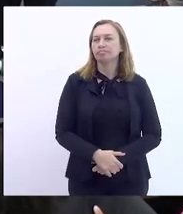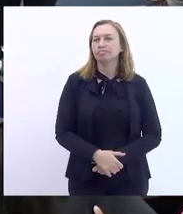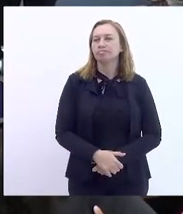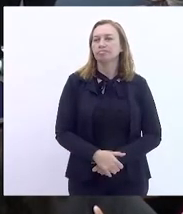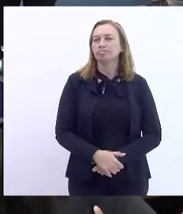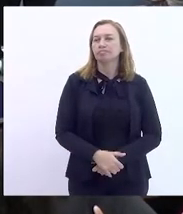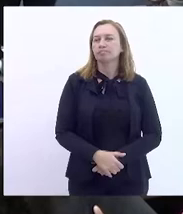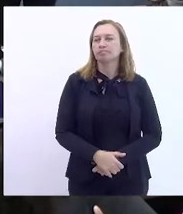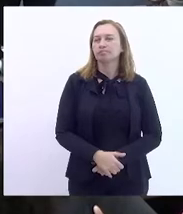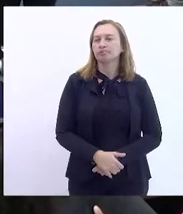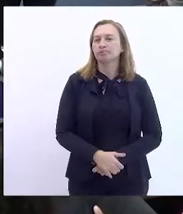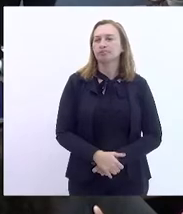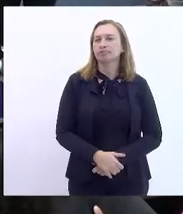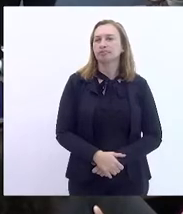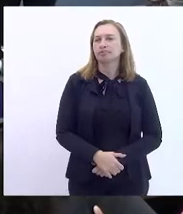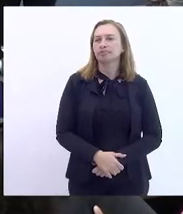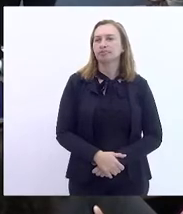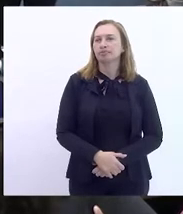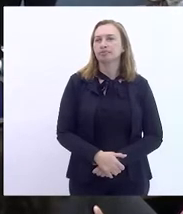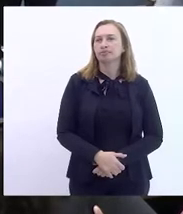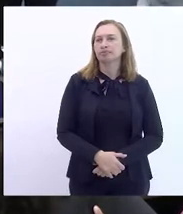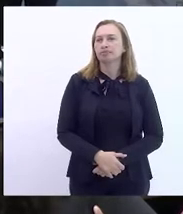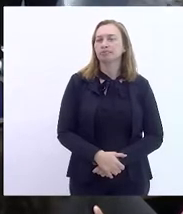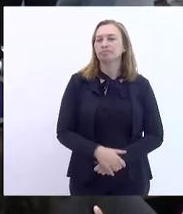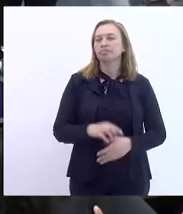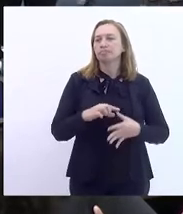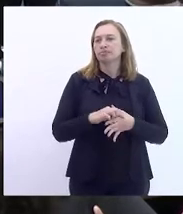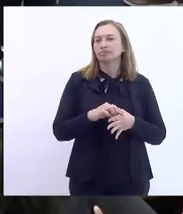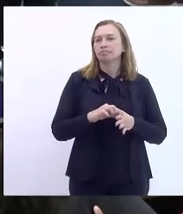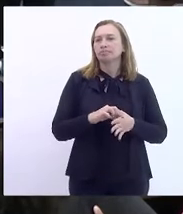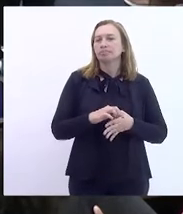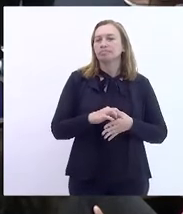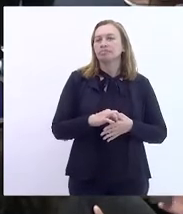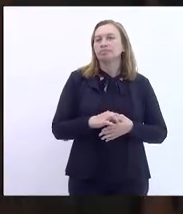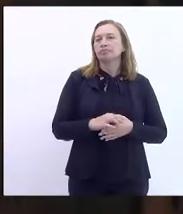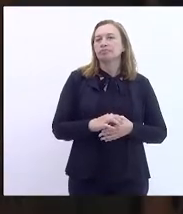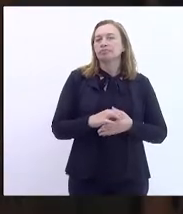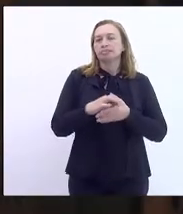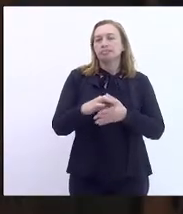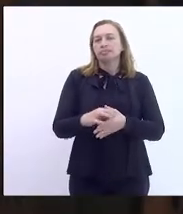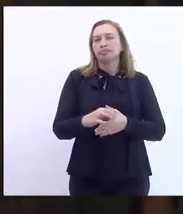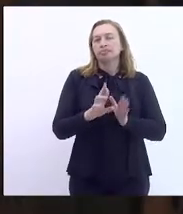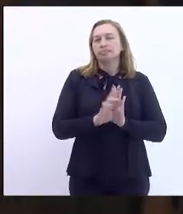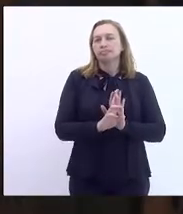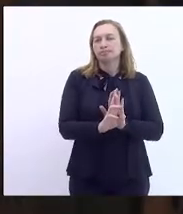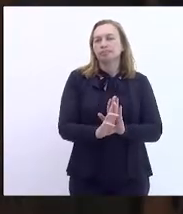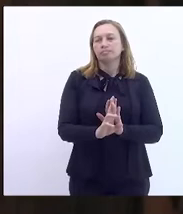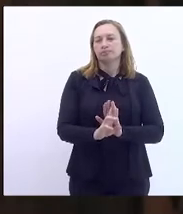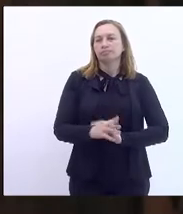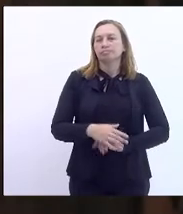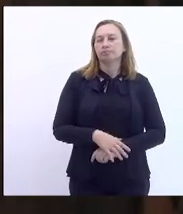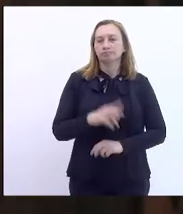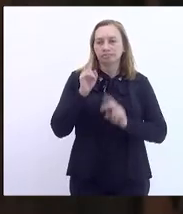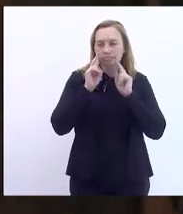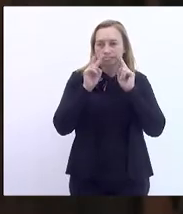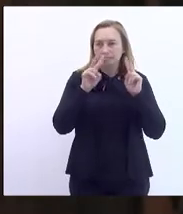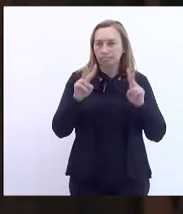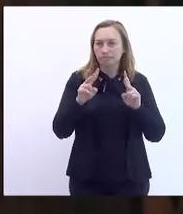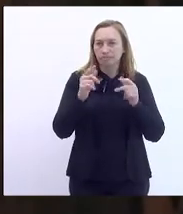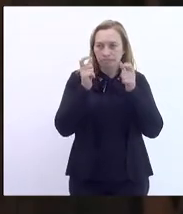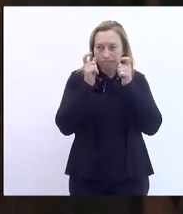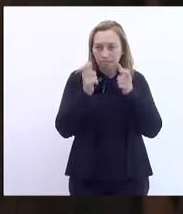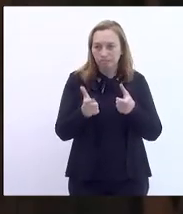quem está aqui repleto de lideranças representativas eu ousaria dizer que do ponto de vista da